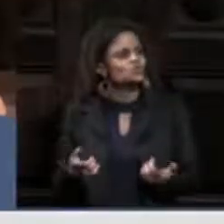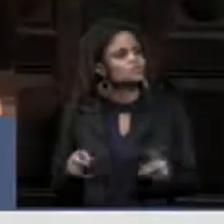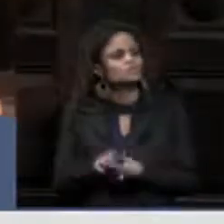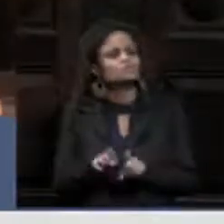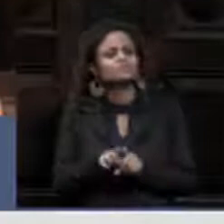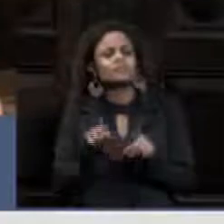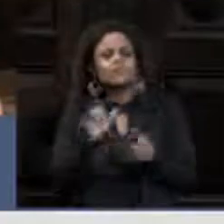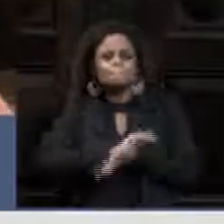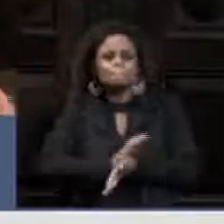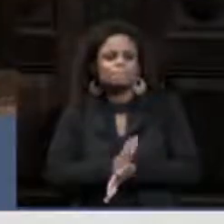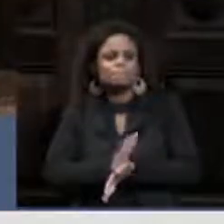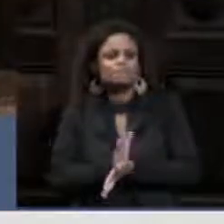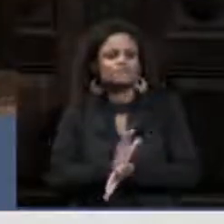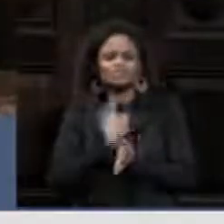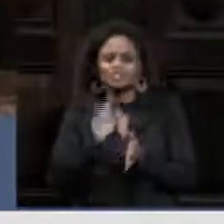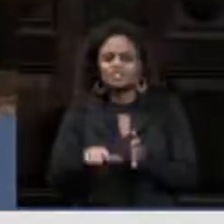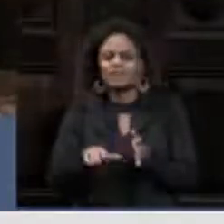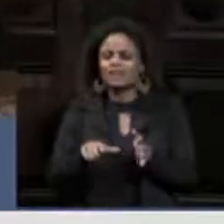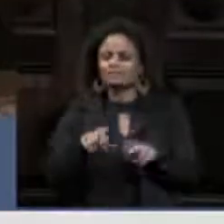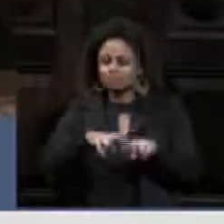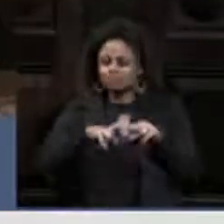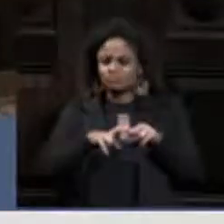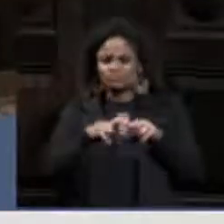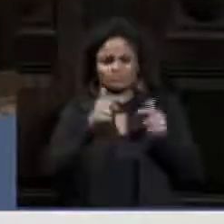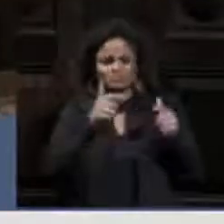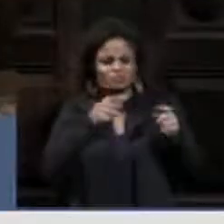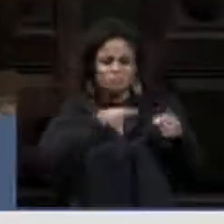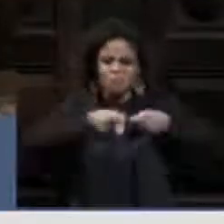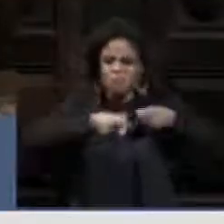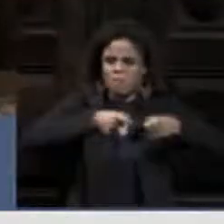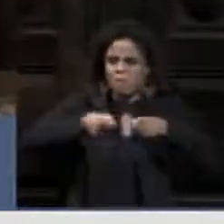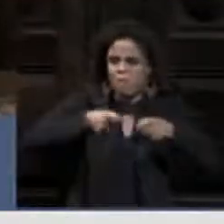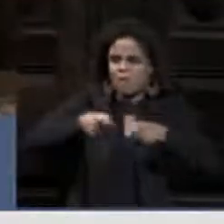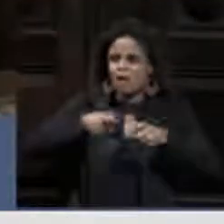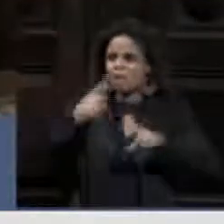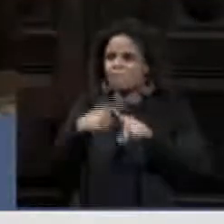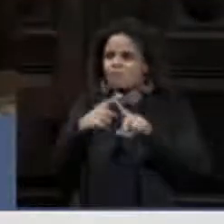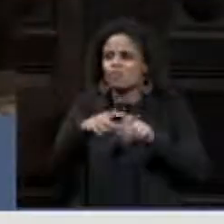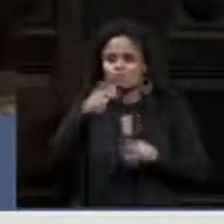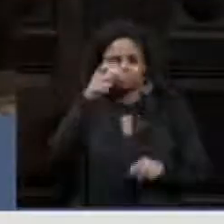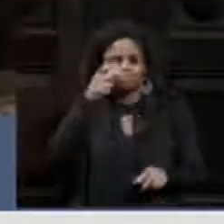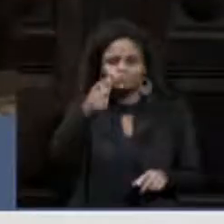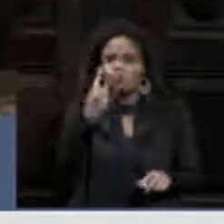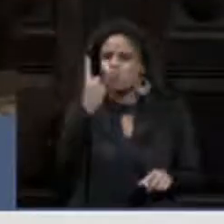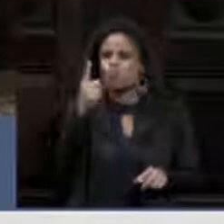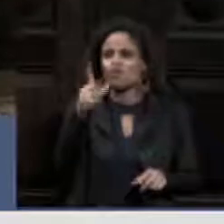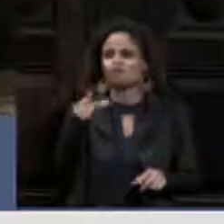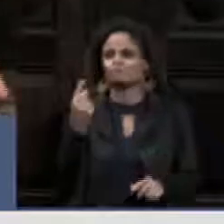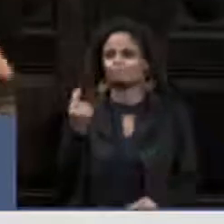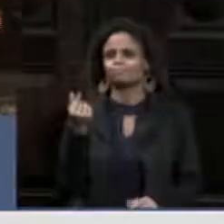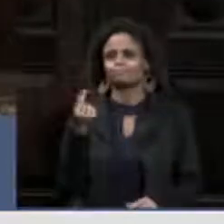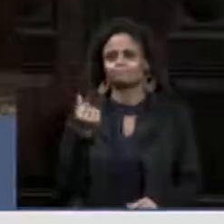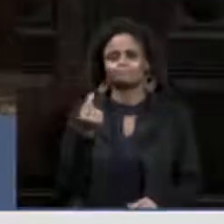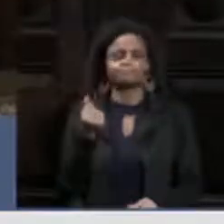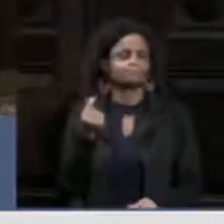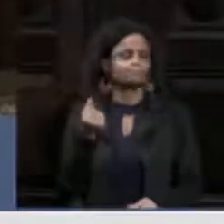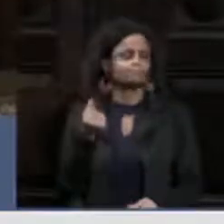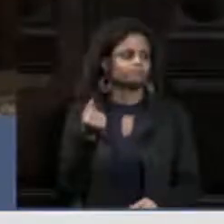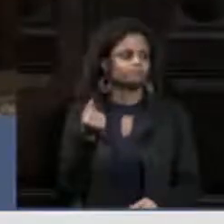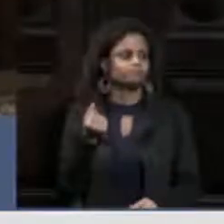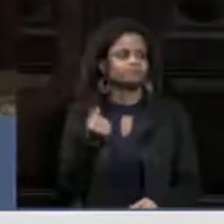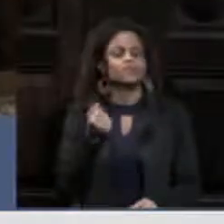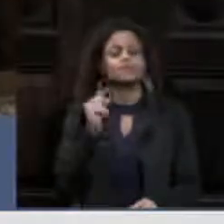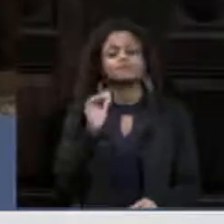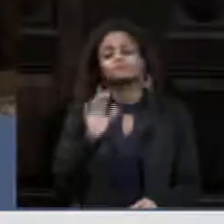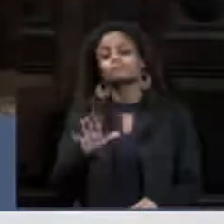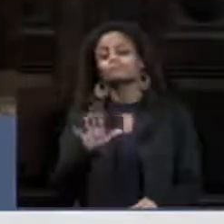sustentar muitas guerras, que o verdadeiro interesse era econômico, mas é